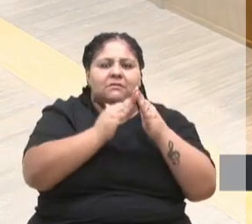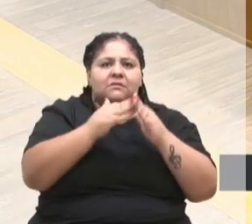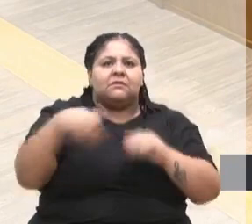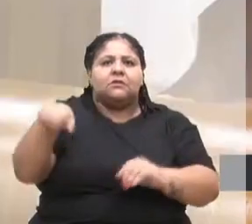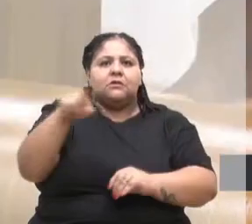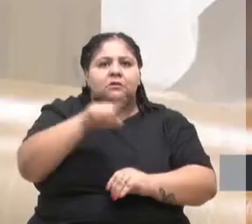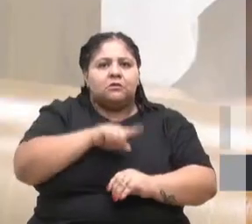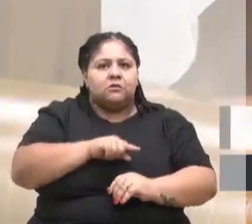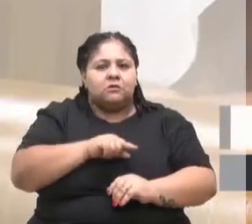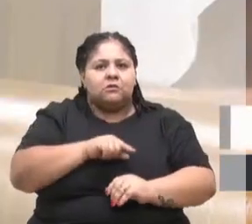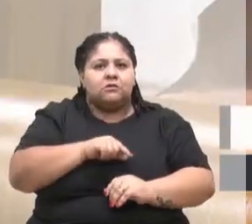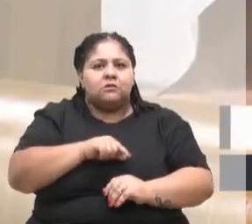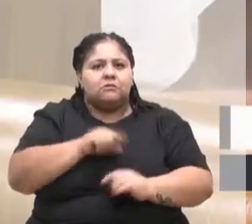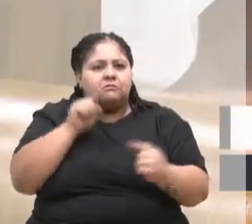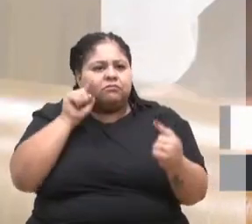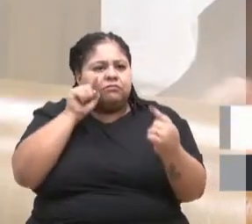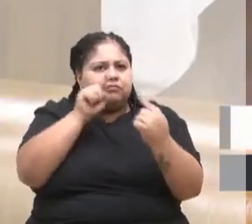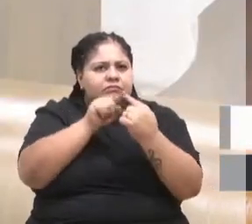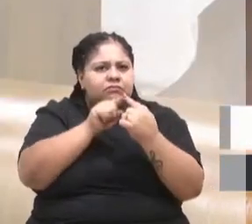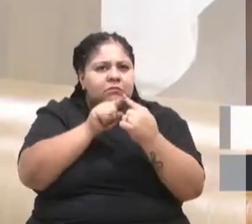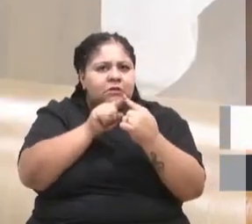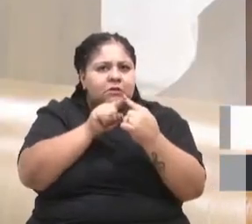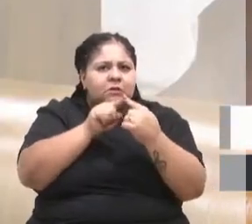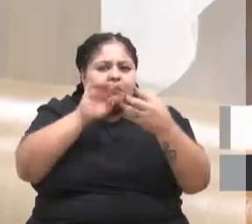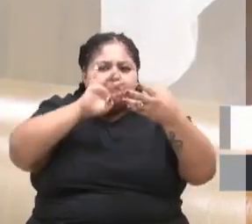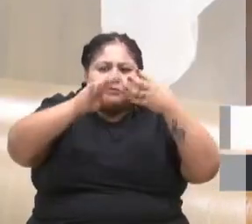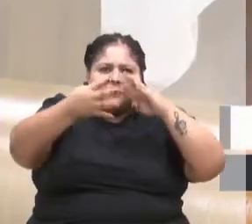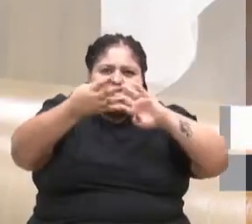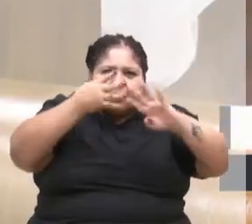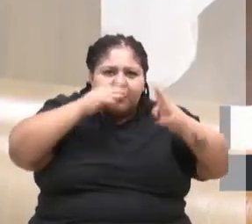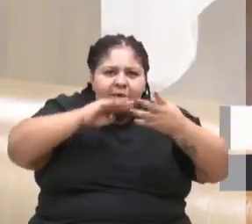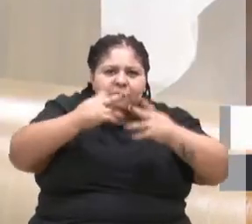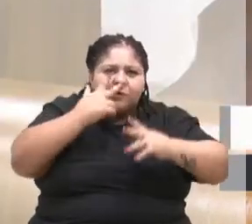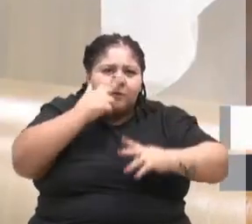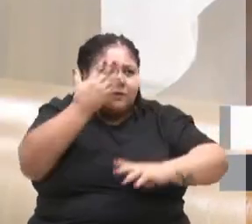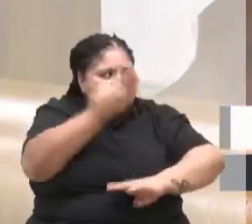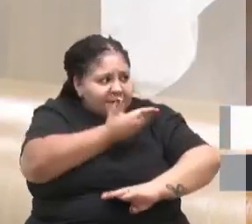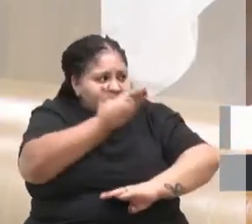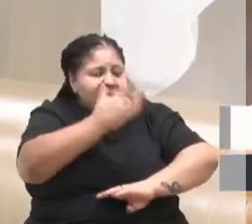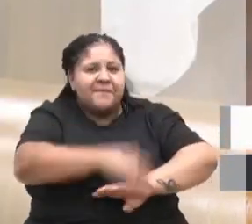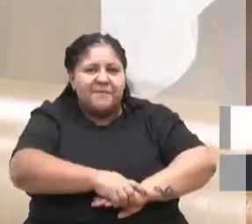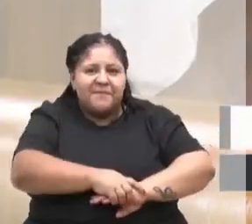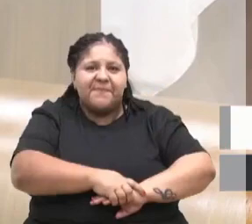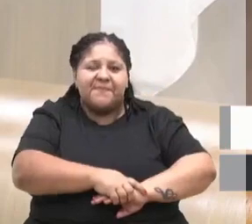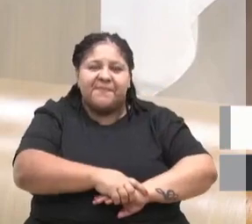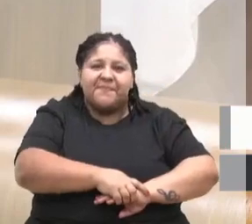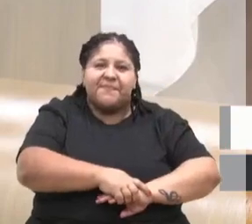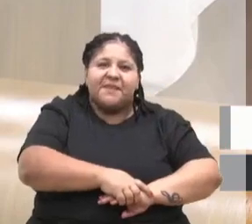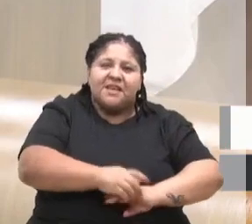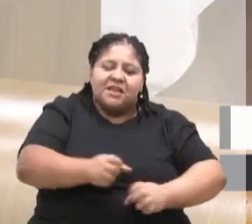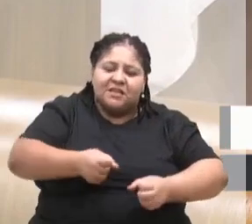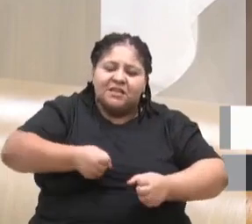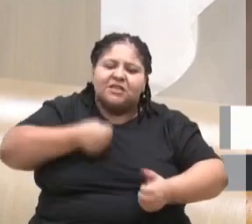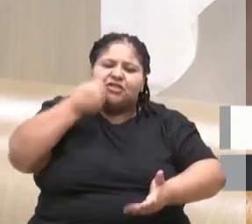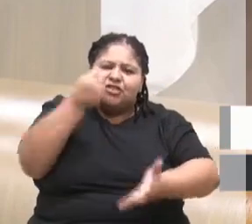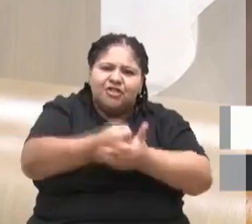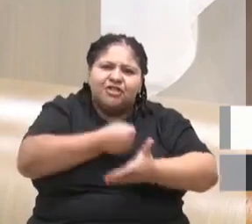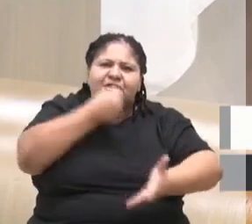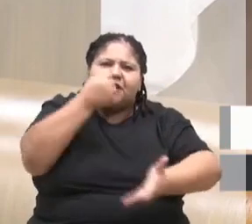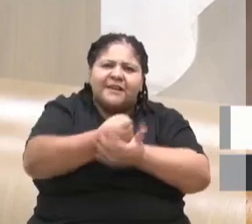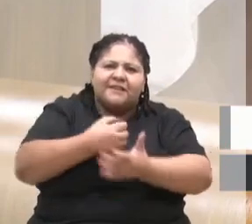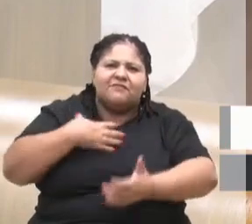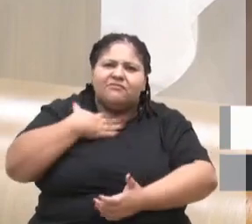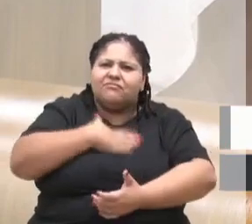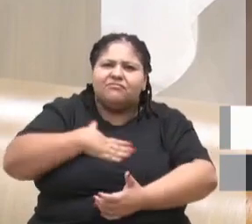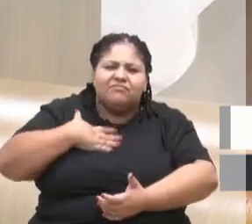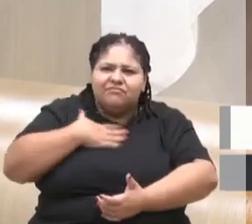nos espelhamos ao seu trabalho. Cobra com jeito, luta com seu jeito, simples,